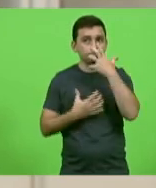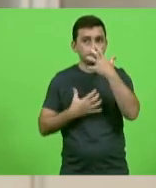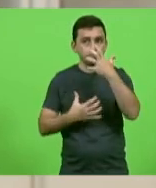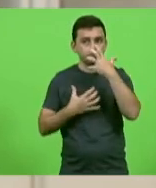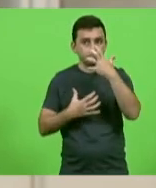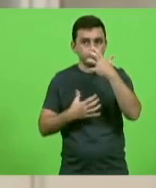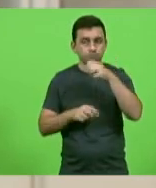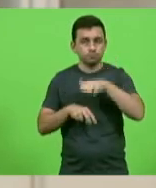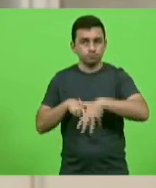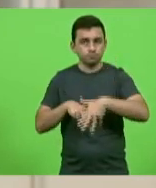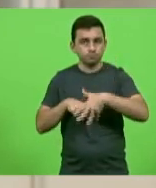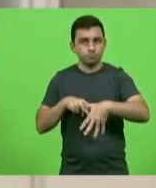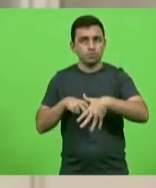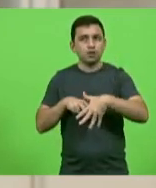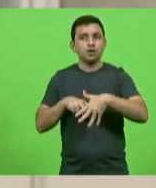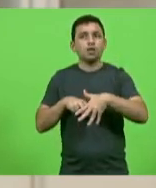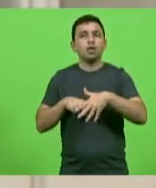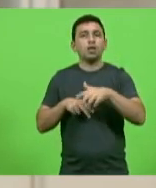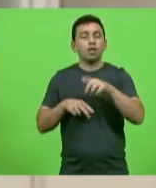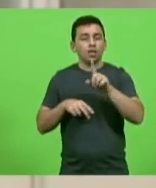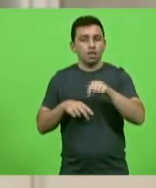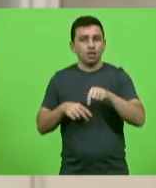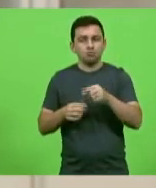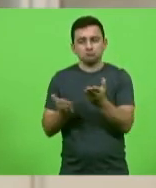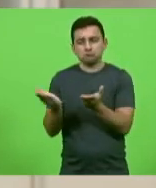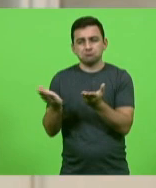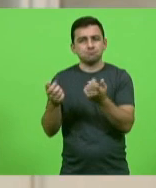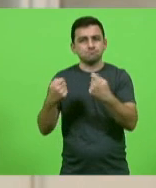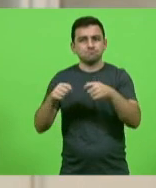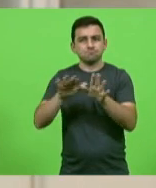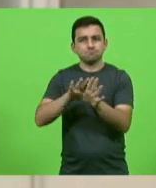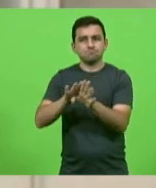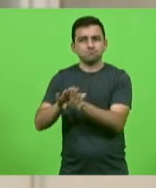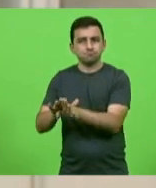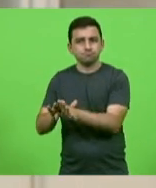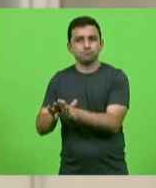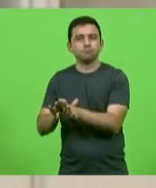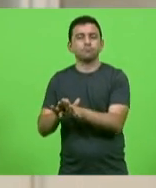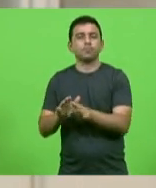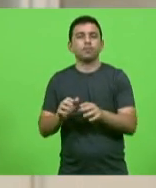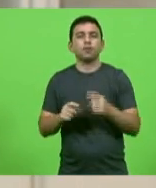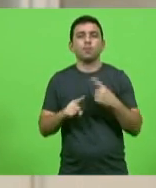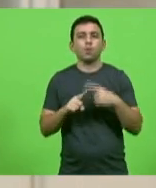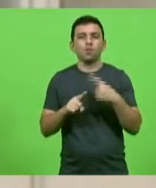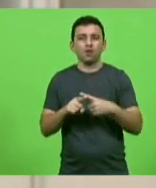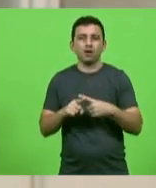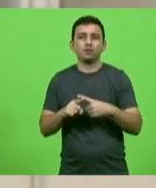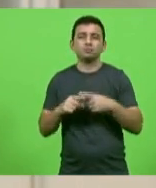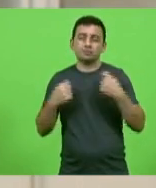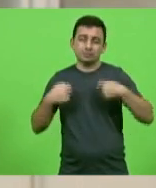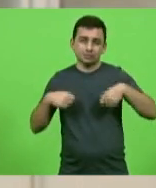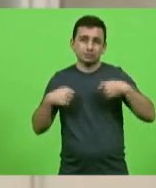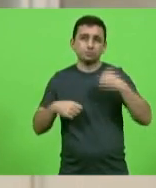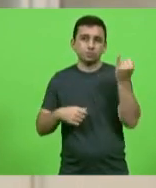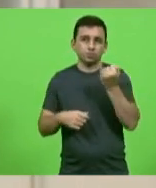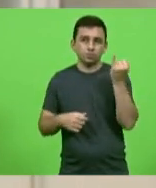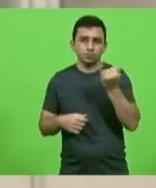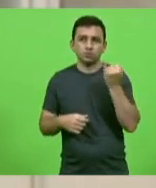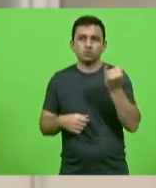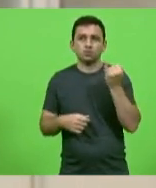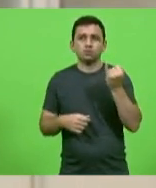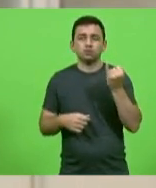mecânicos por processo de dispensa de licitação em decorrência da excepcional